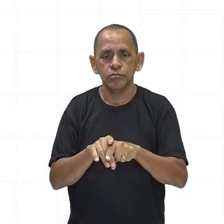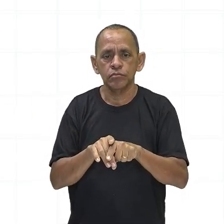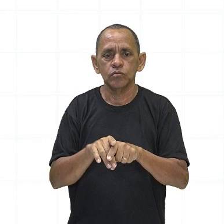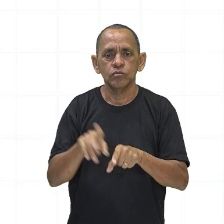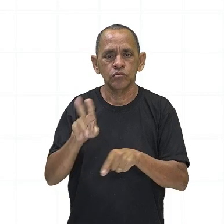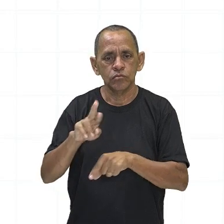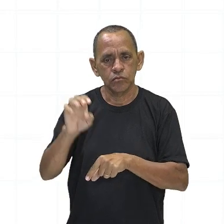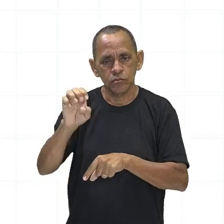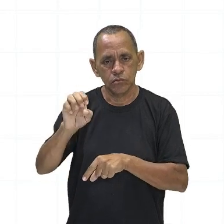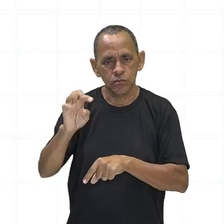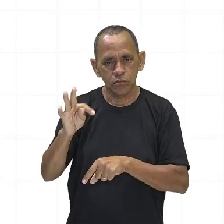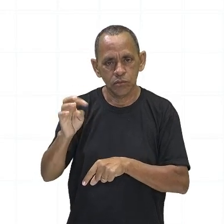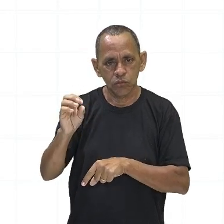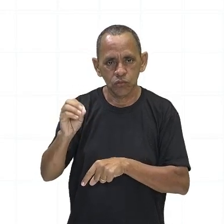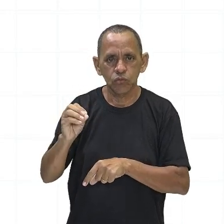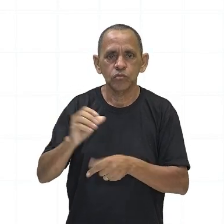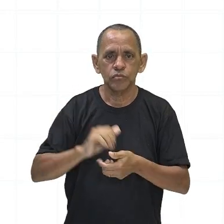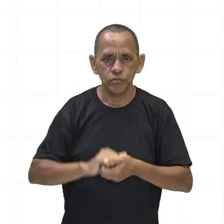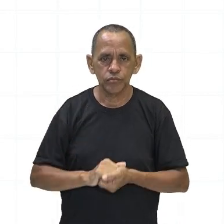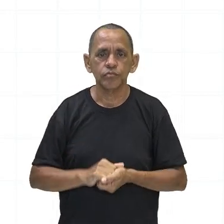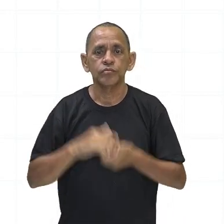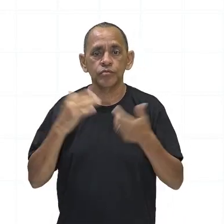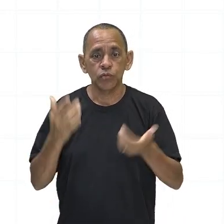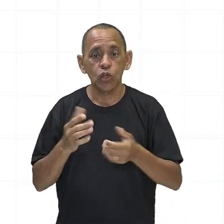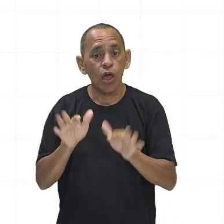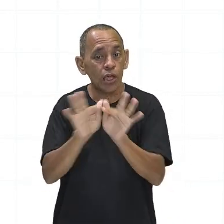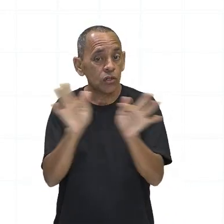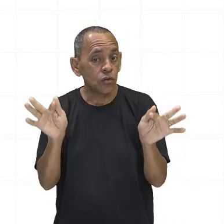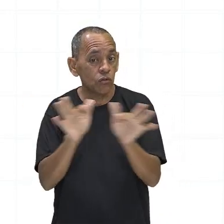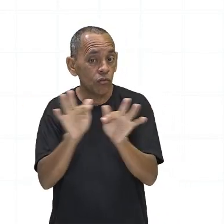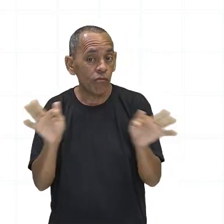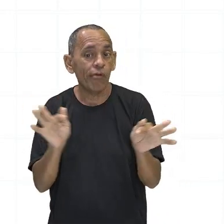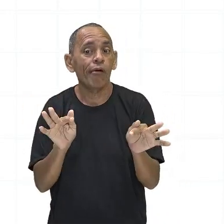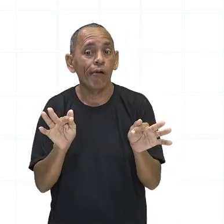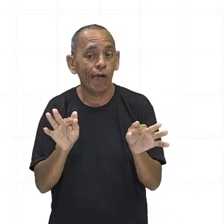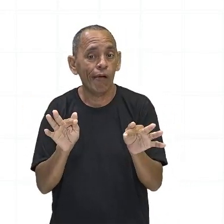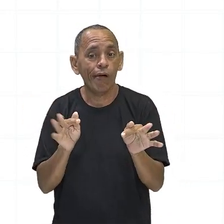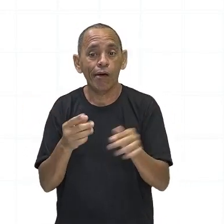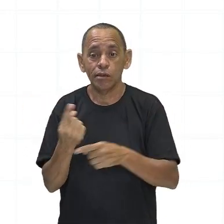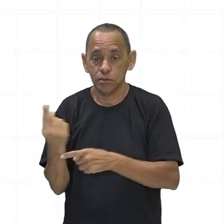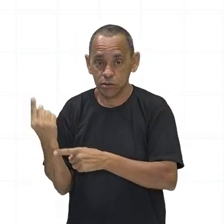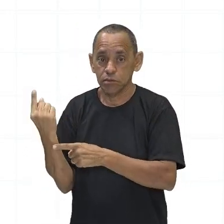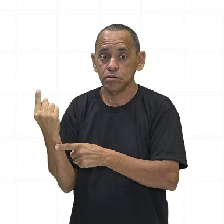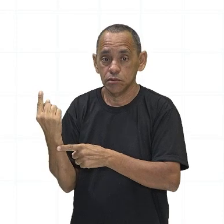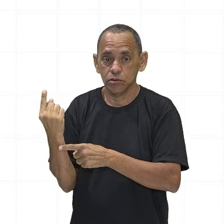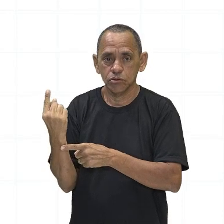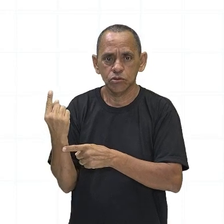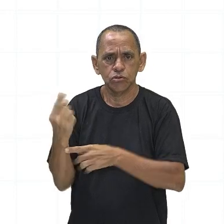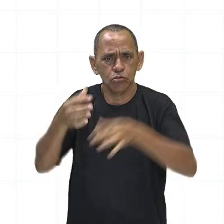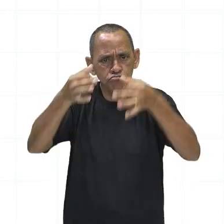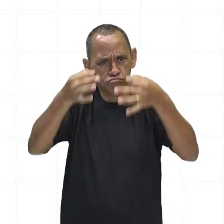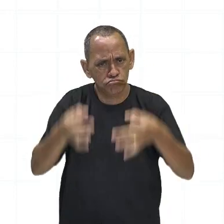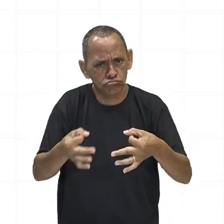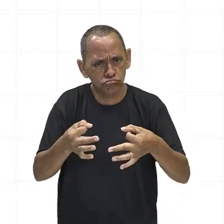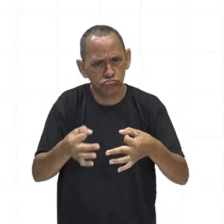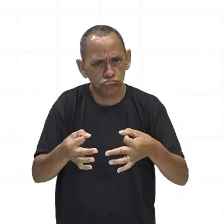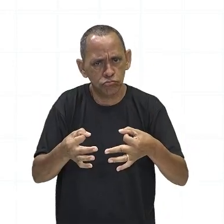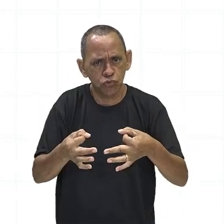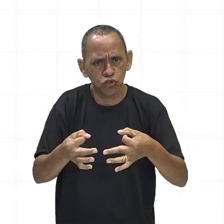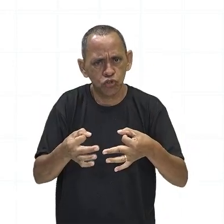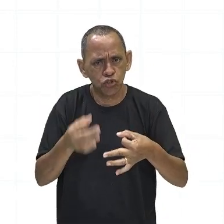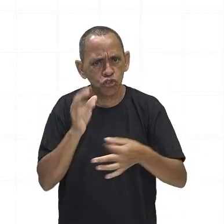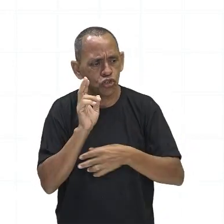aqui. Ó. Assim sendo, as frases a seguir estariam todas corretas do ponto de vista gramatical formal? Eu estou